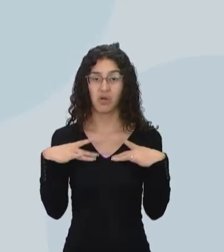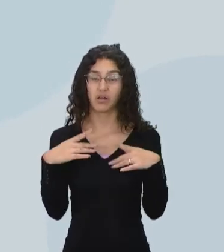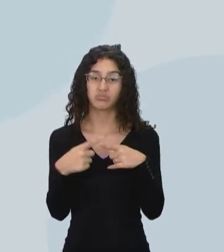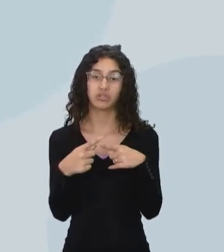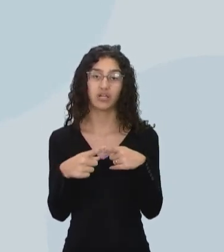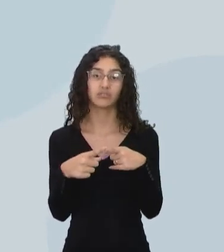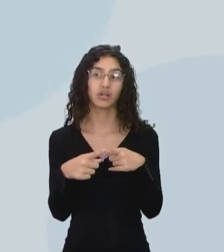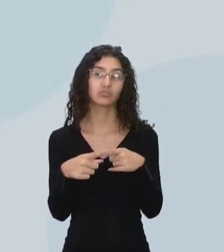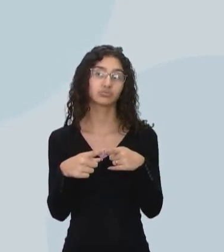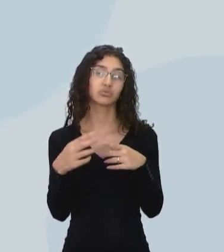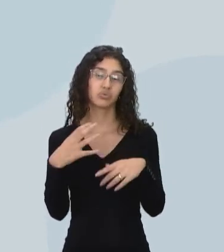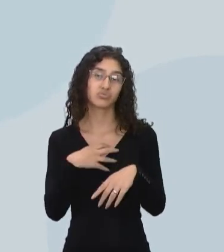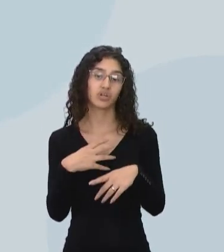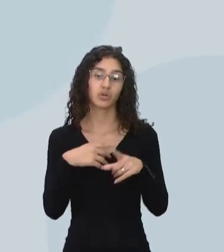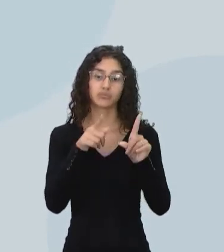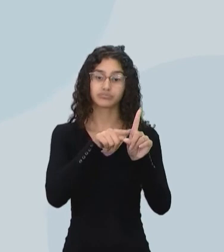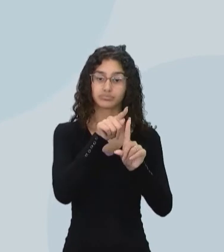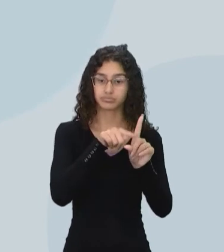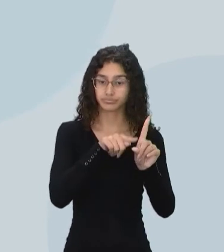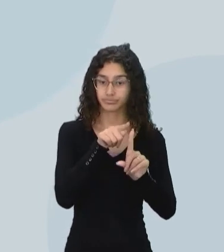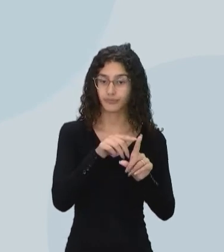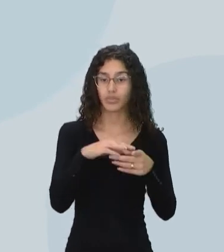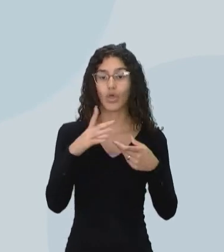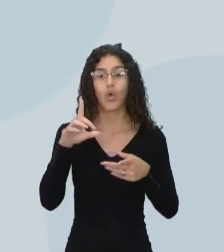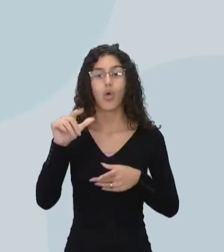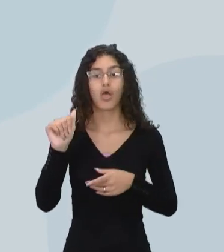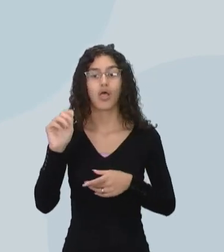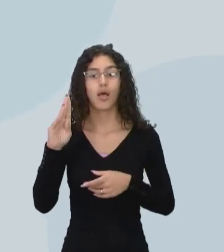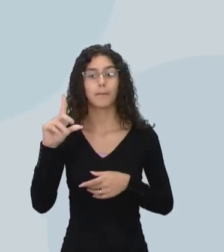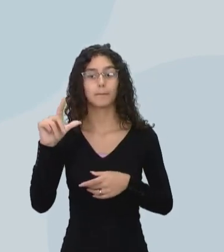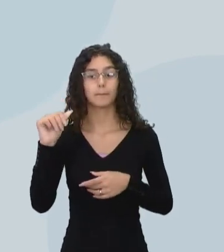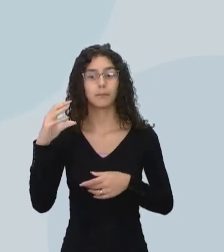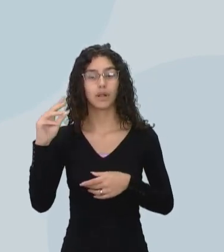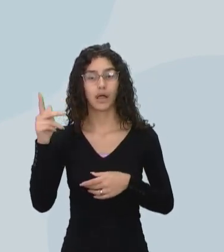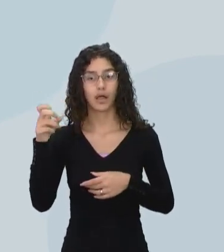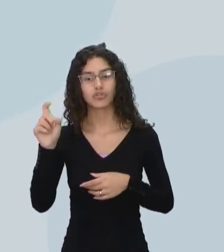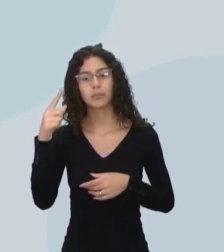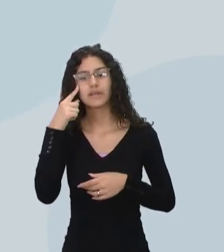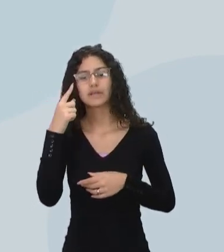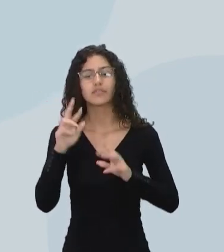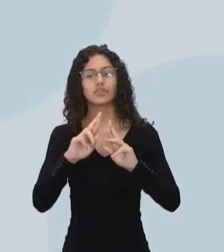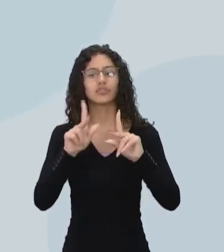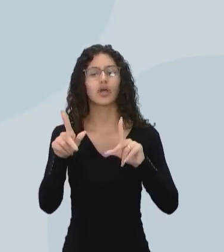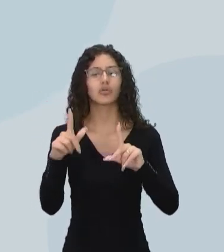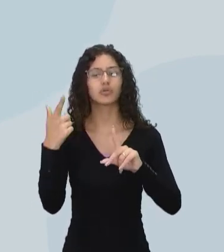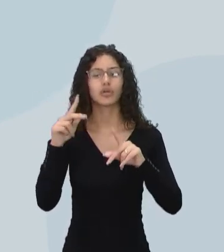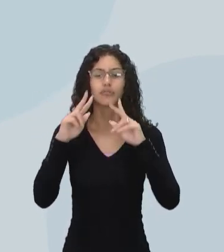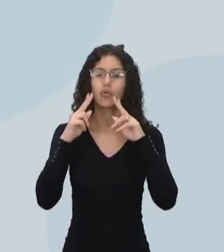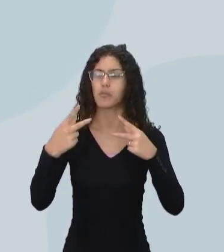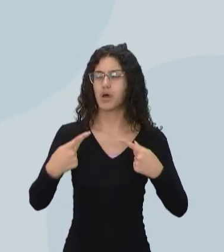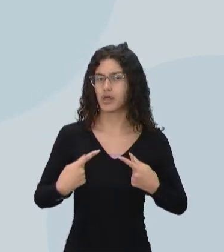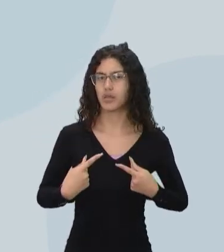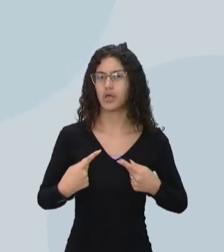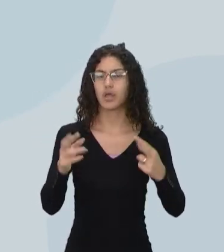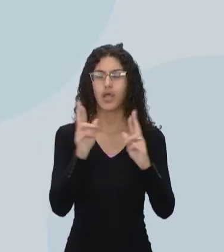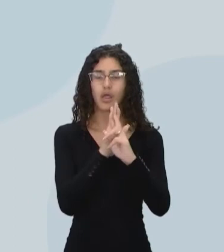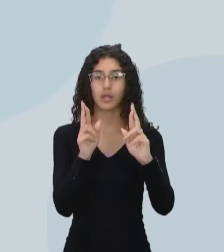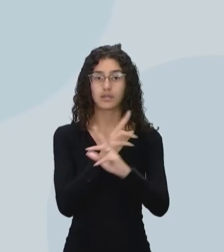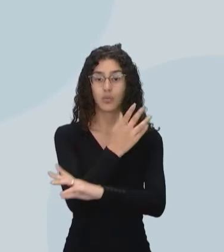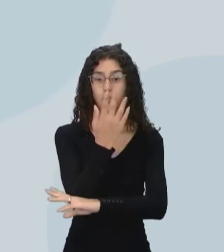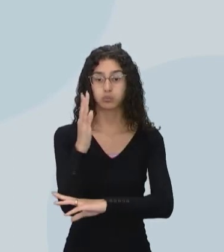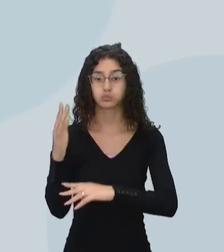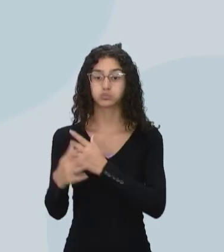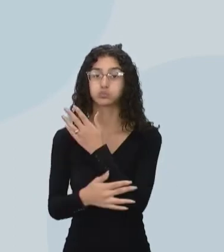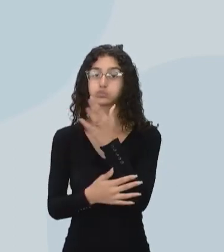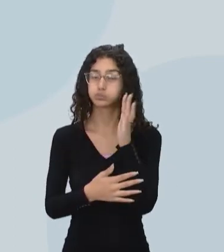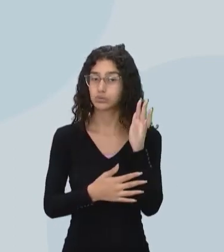assim. O Paul Vidal de la Blache já pensou o contrário, ele pensou numa geografia mais humana e nas relações do ser